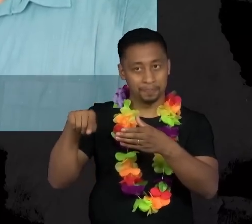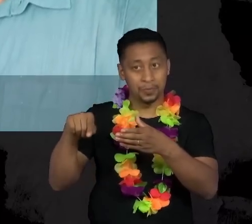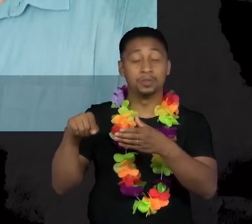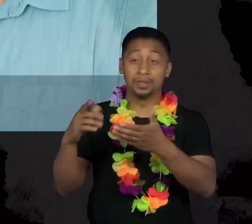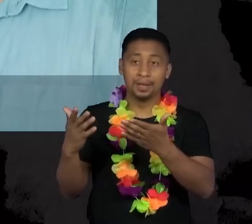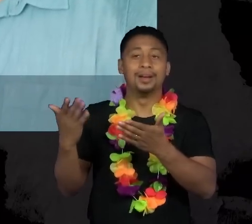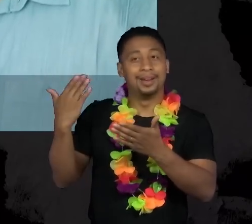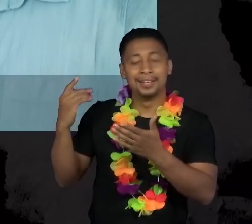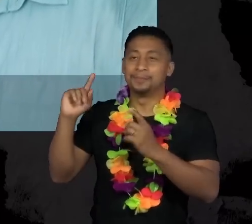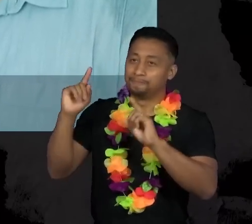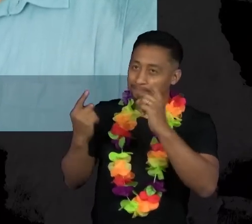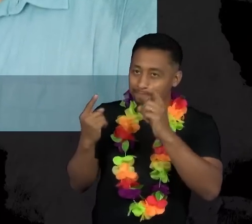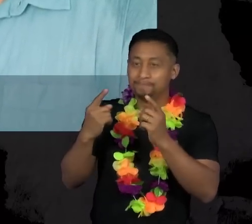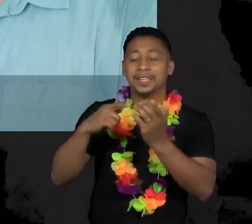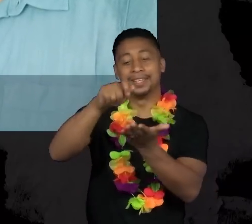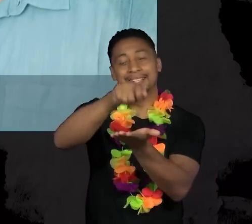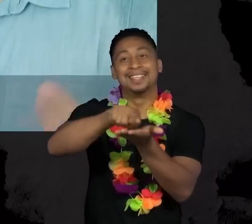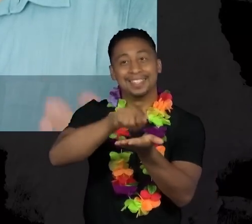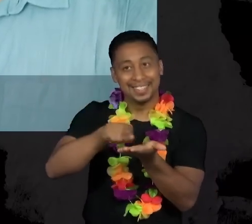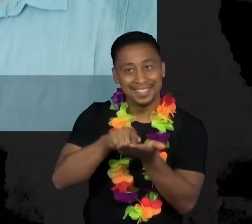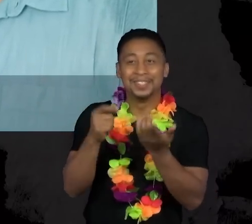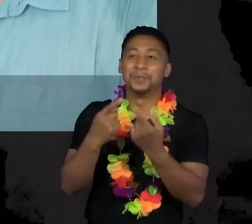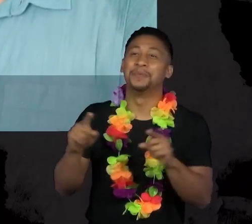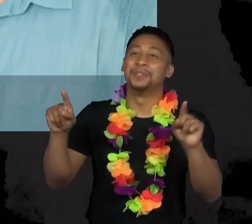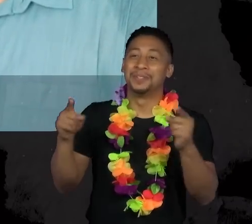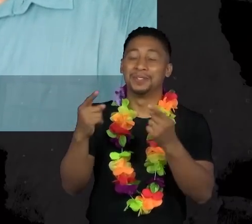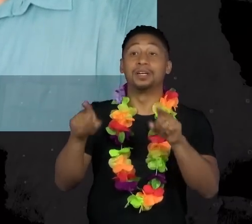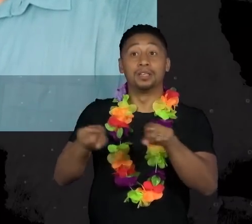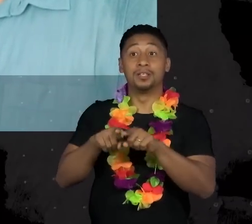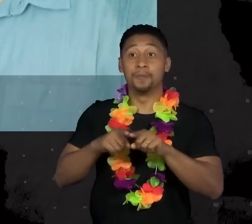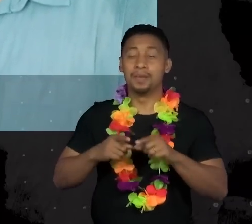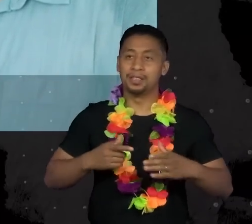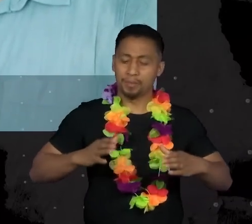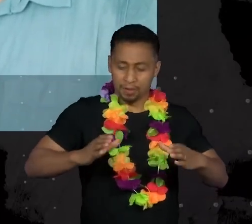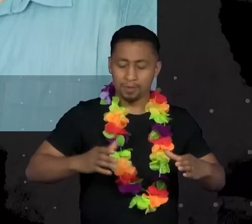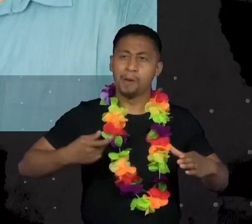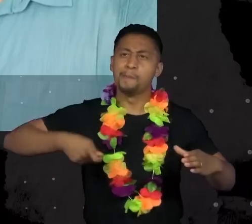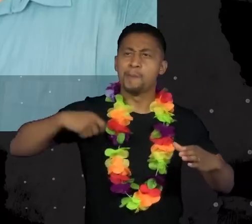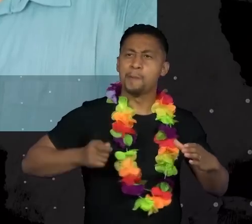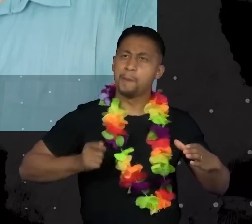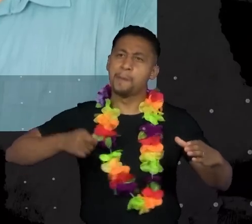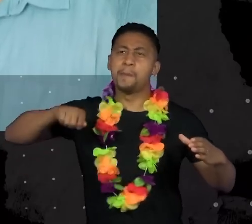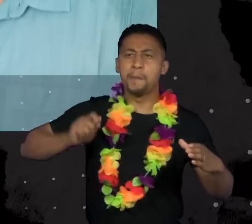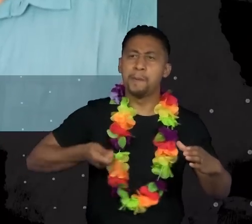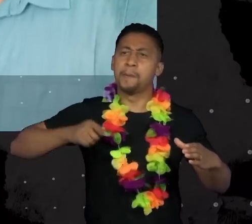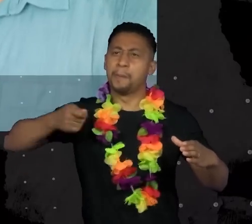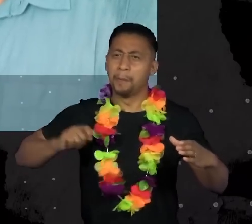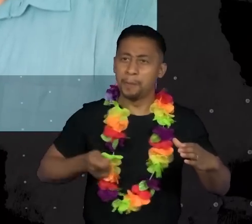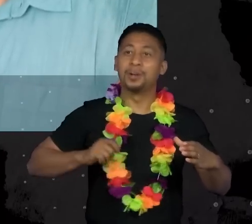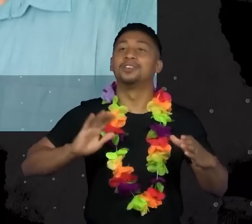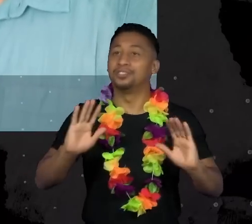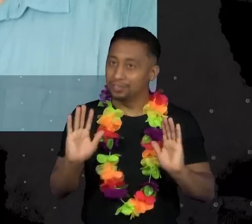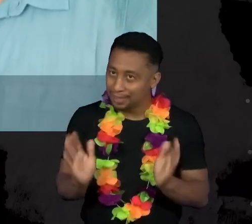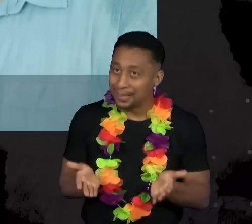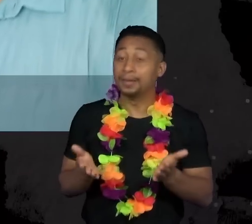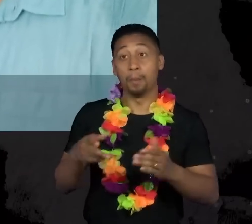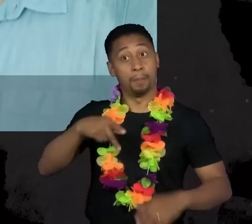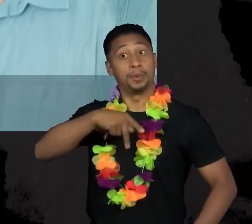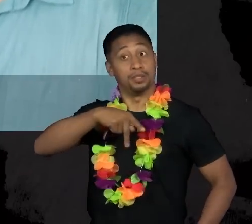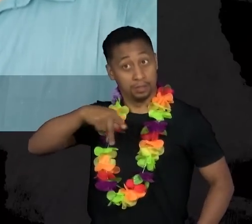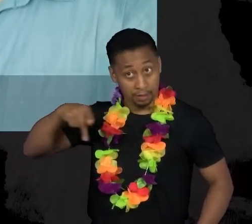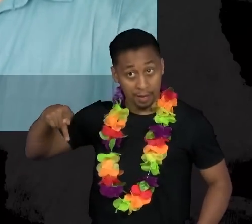foi compositor, fez enredo, foi mestre de bateria da Unidos do Peruche, presidente